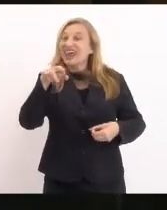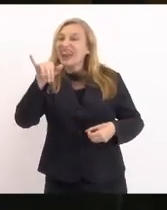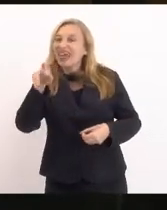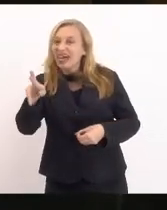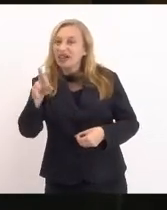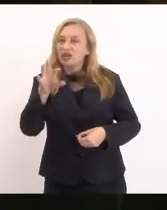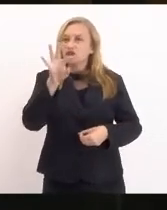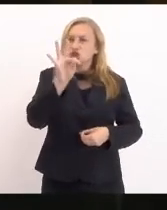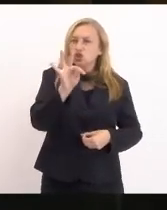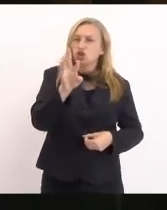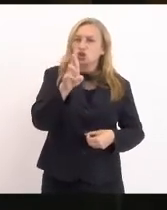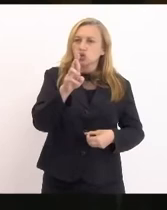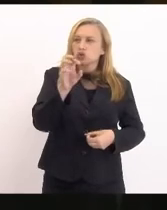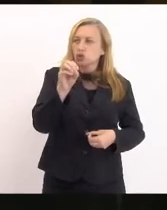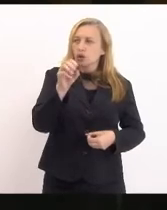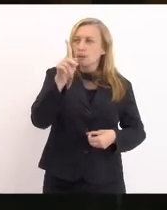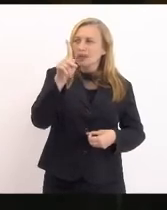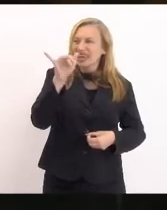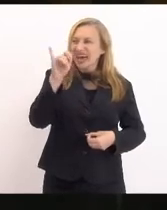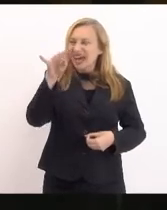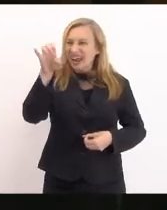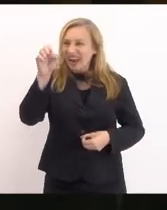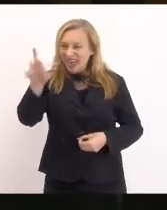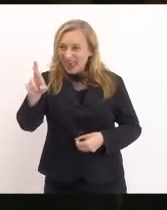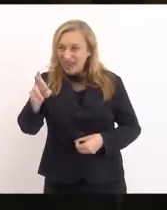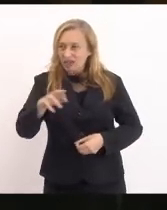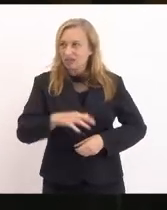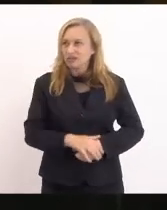Tropicália, Val, para